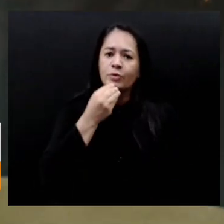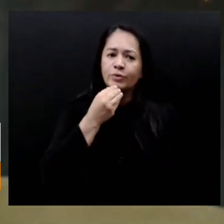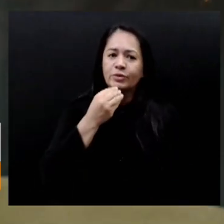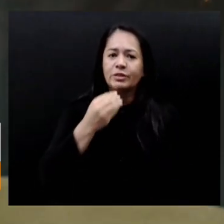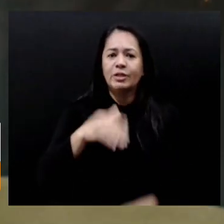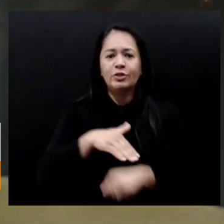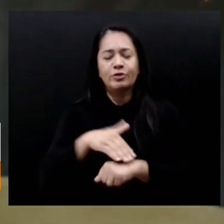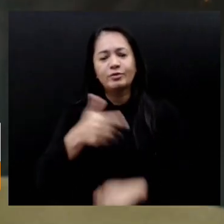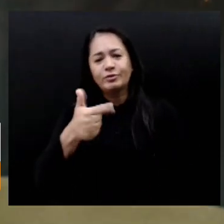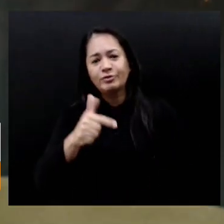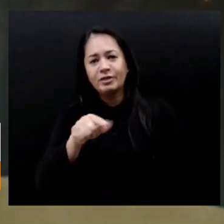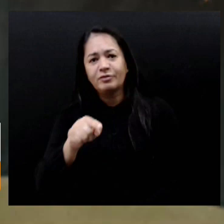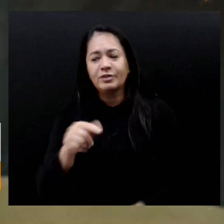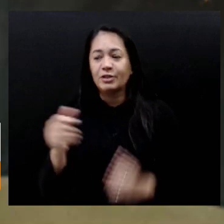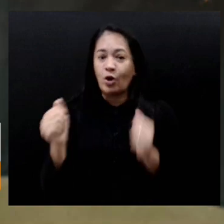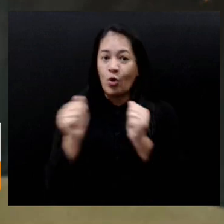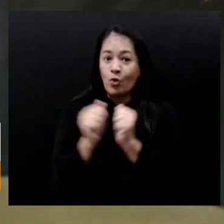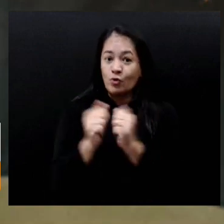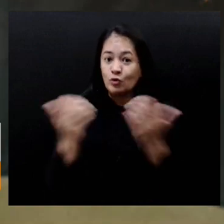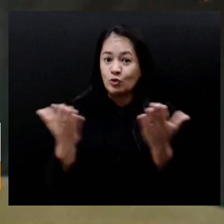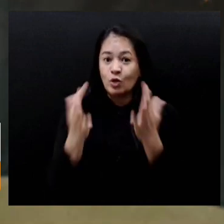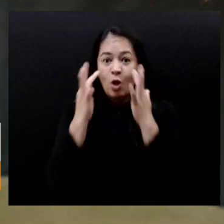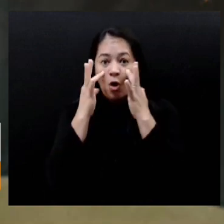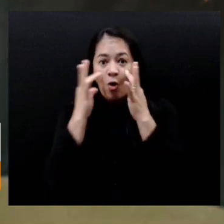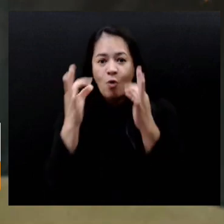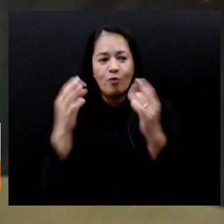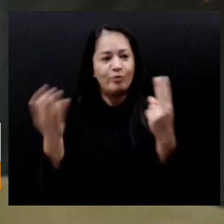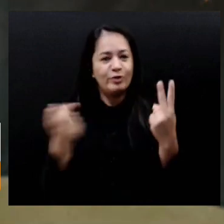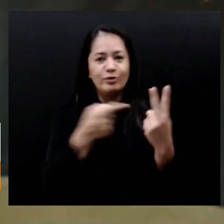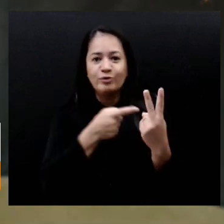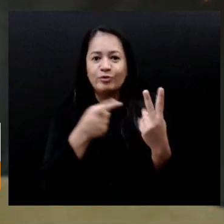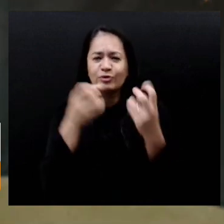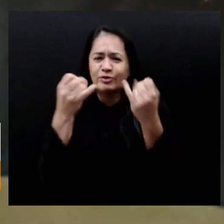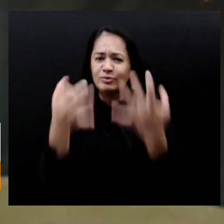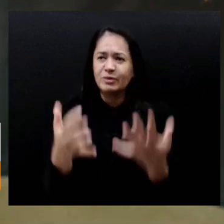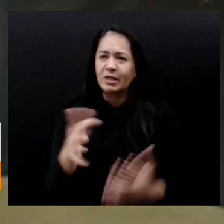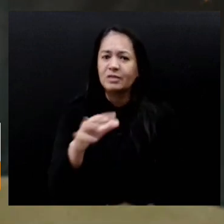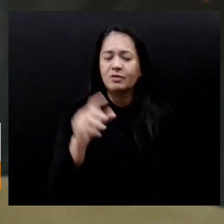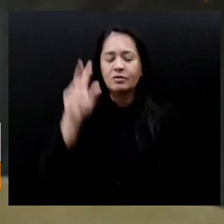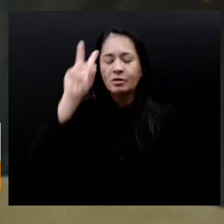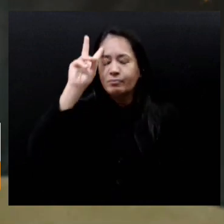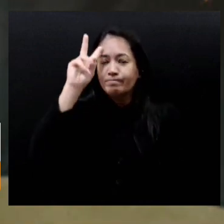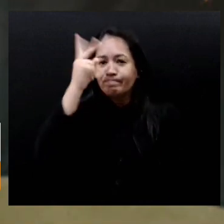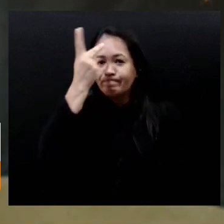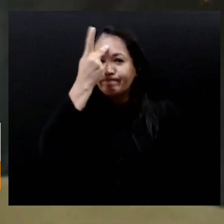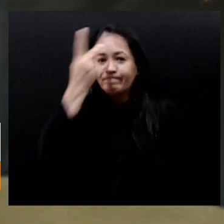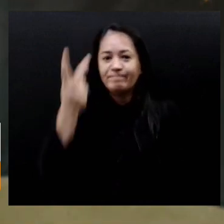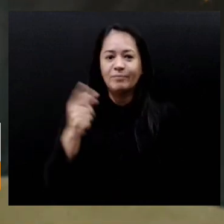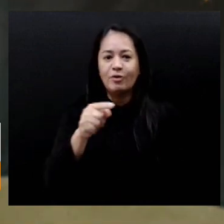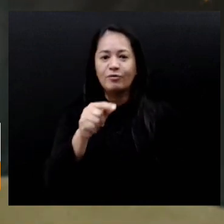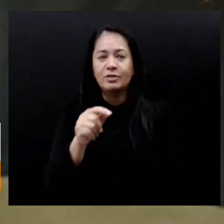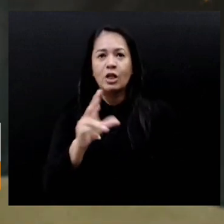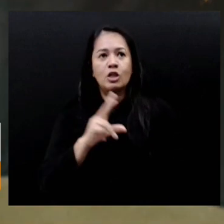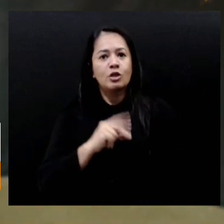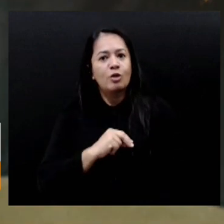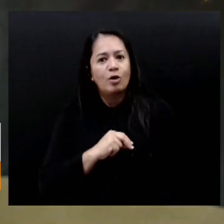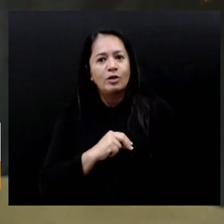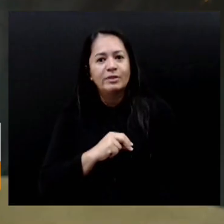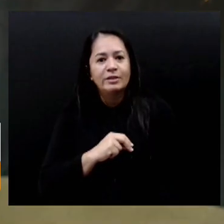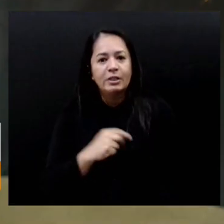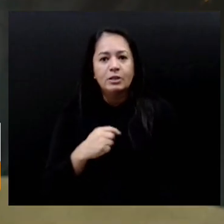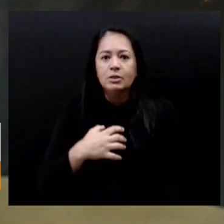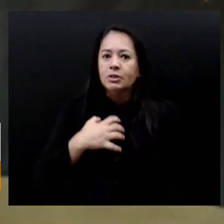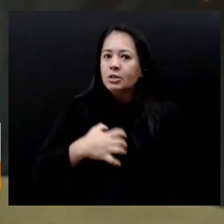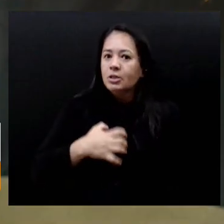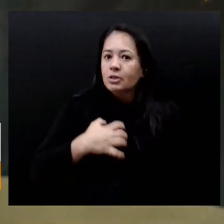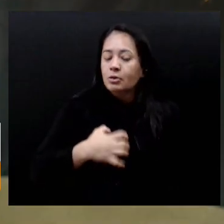conversando com a gente, ouvindo o que eles dizem, de repente vira uma chavinha, de repente você está aí, poxa vida, eu acho que eu estou com uma raiva exacerbada,